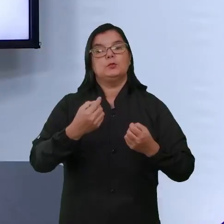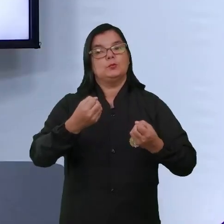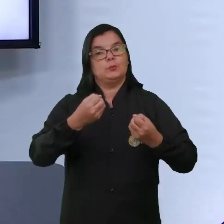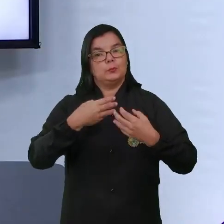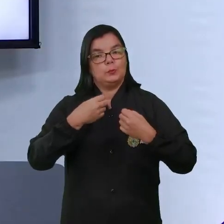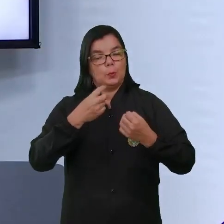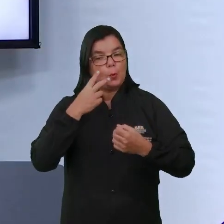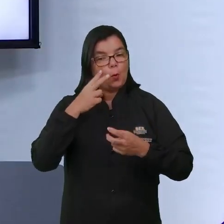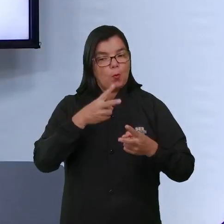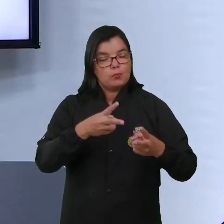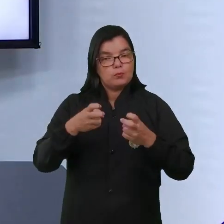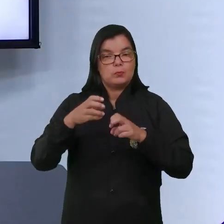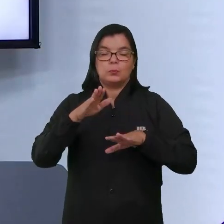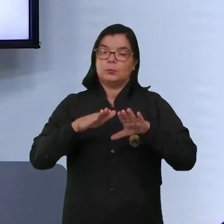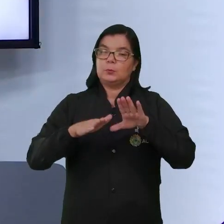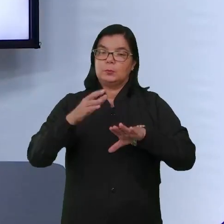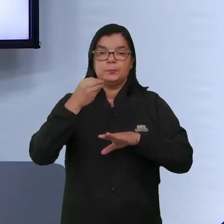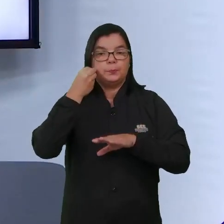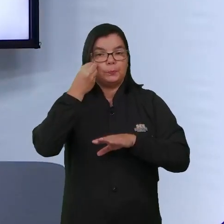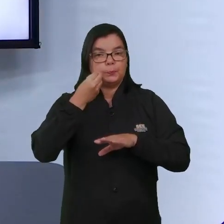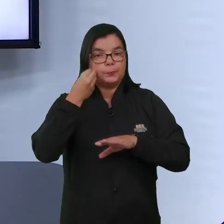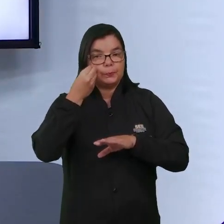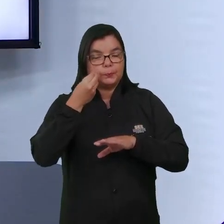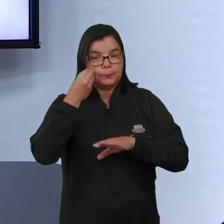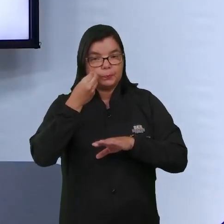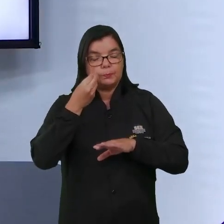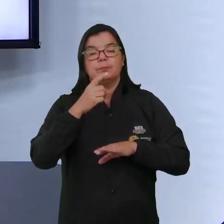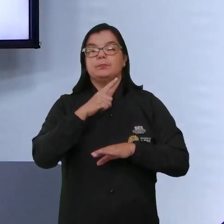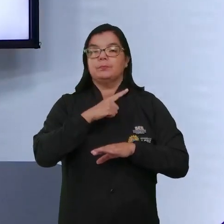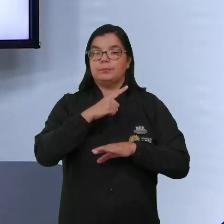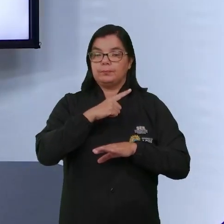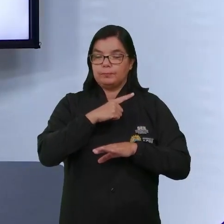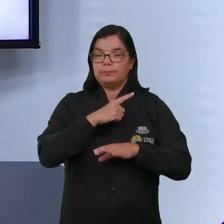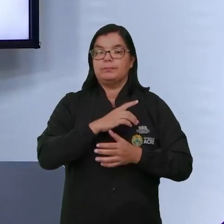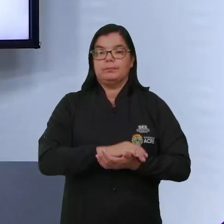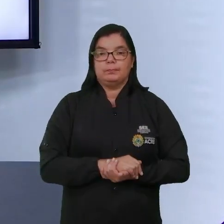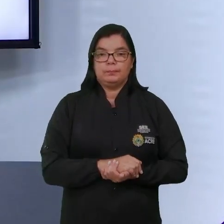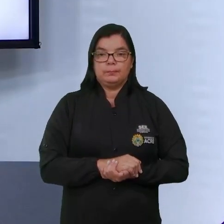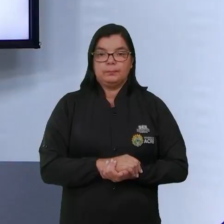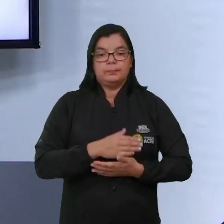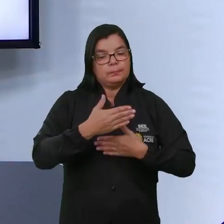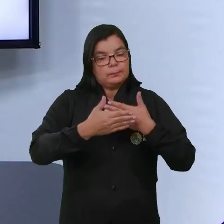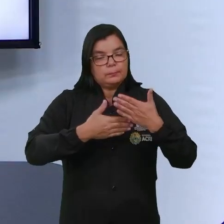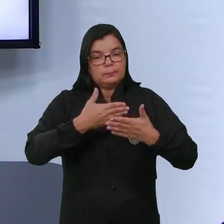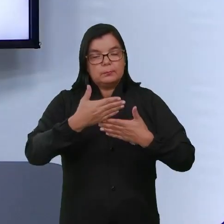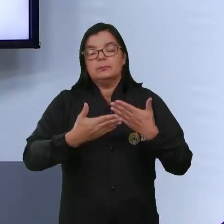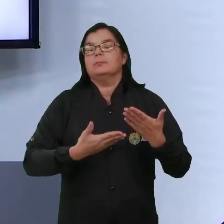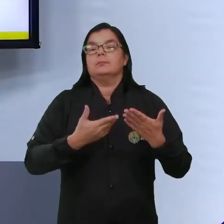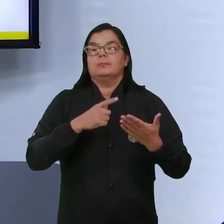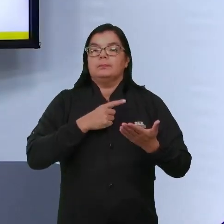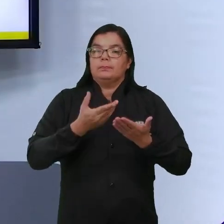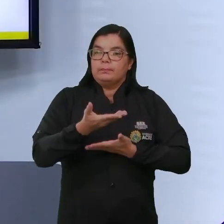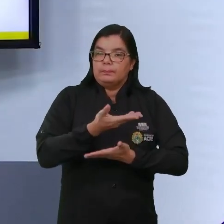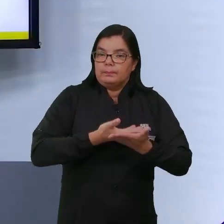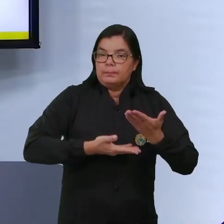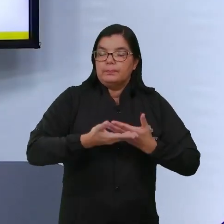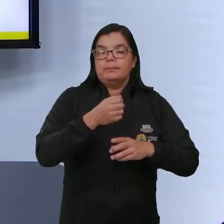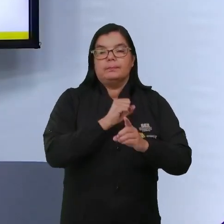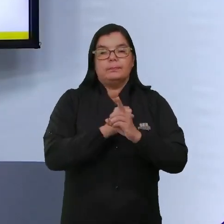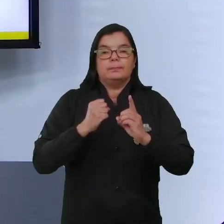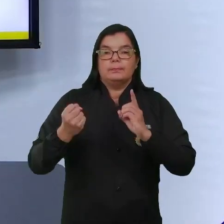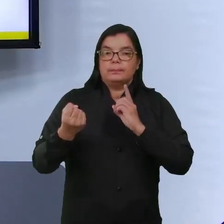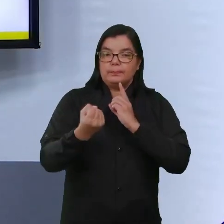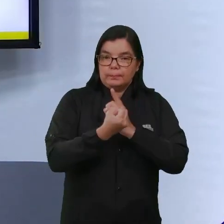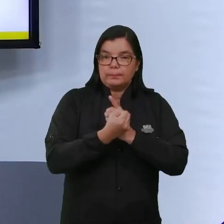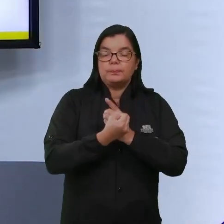vai depender de todas as experiências que nós estabelecermos a partir do momento que nós vivemos em